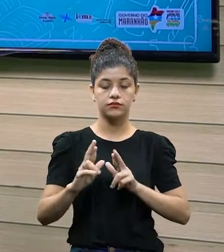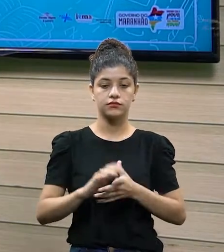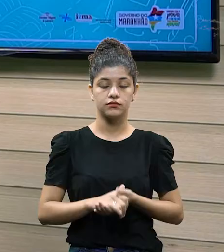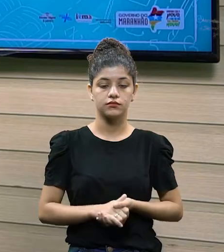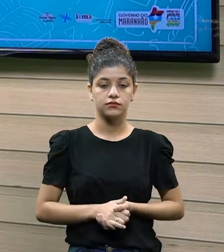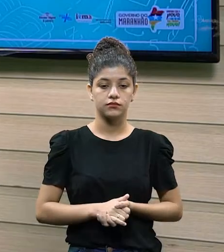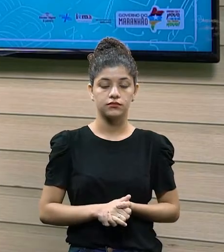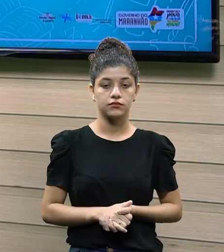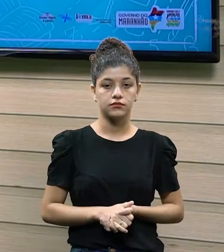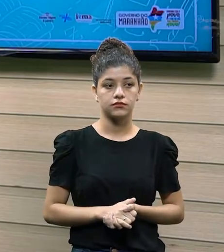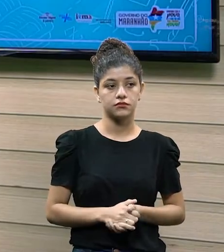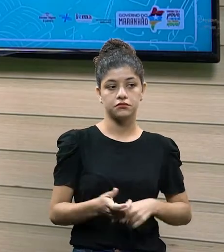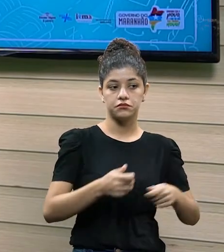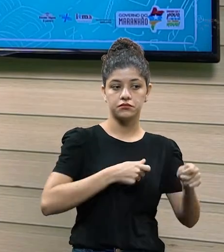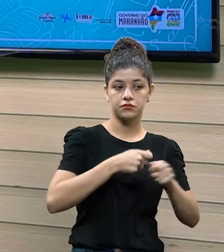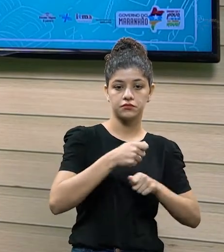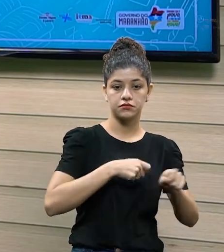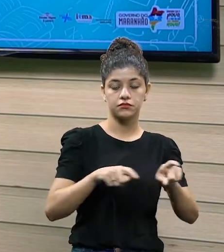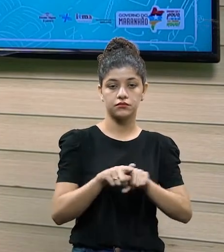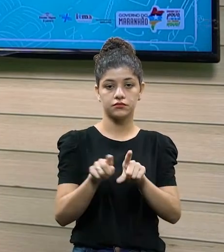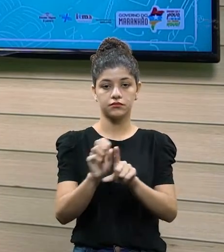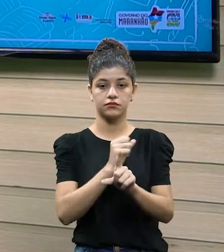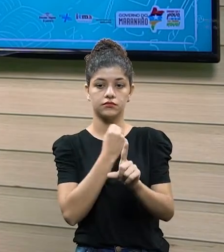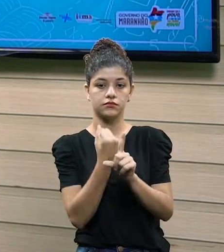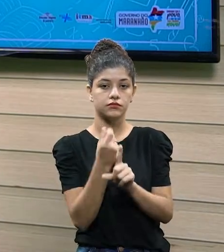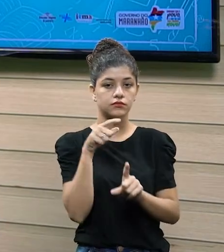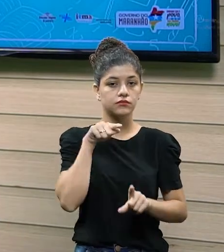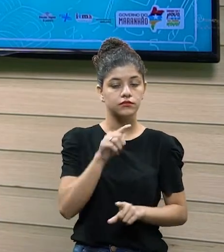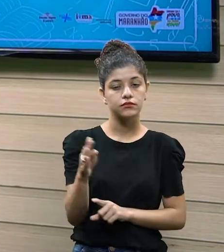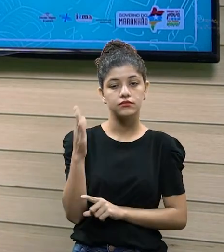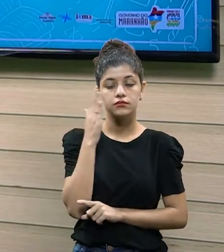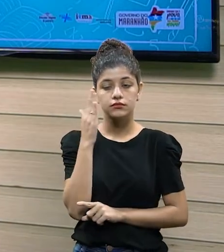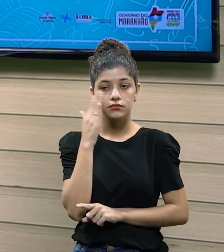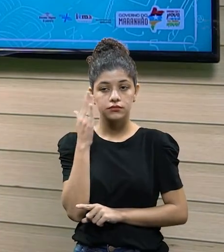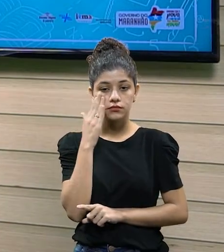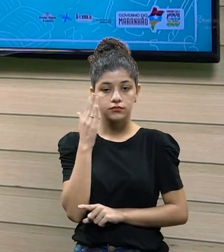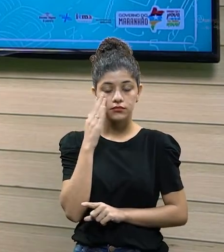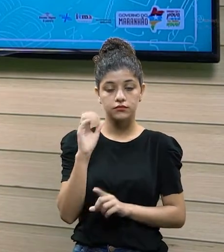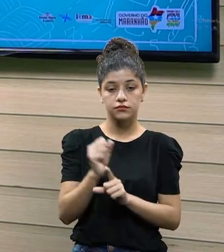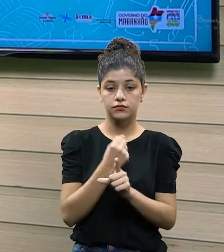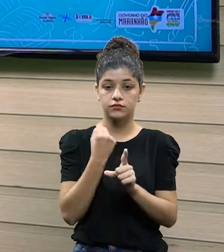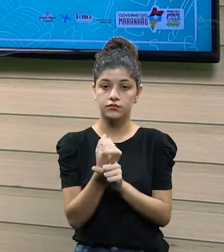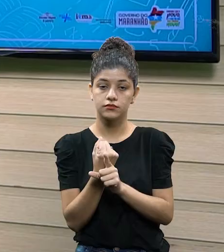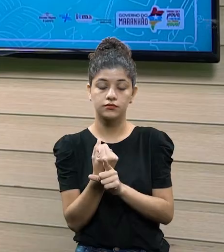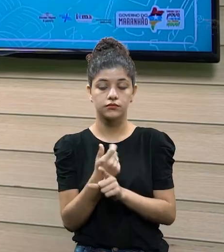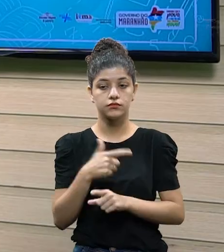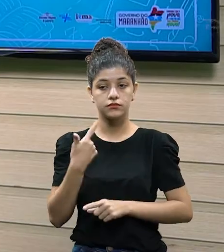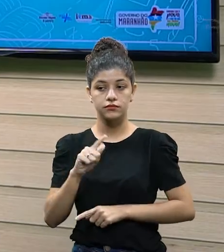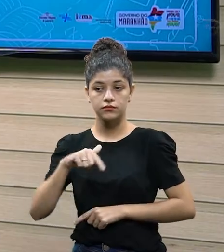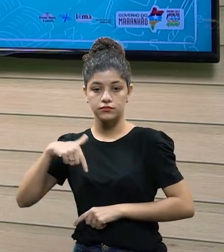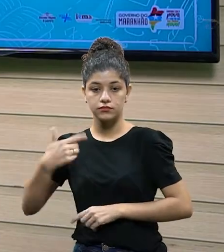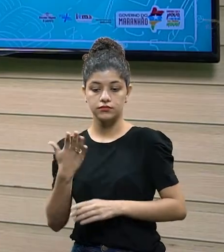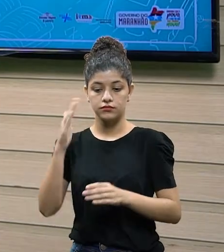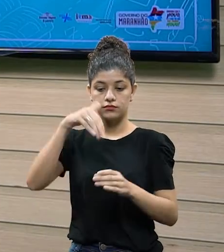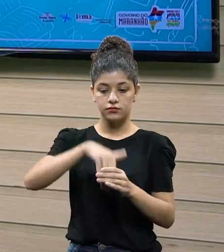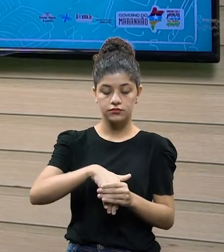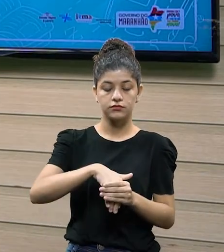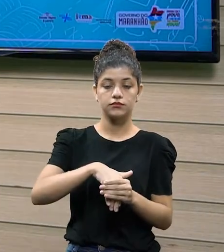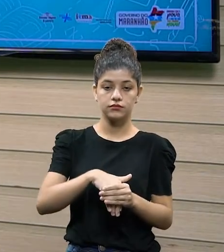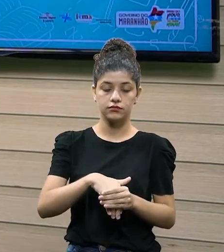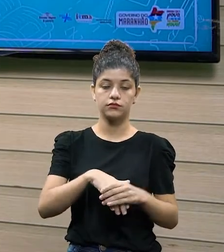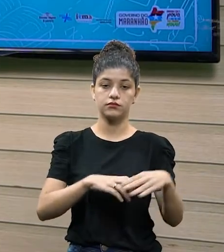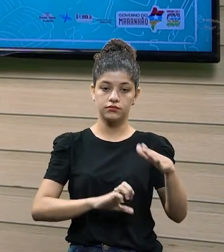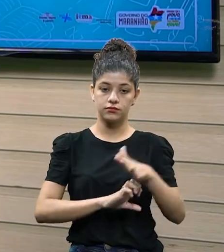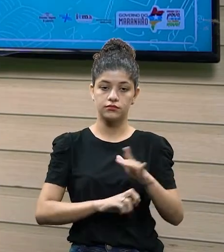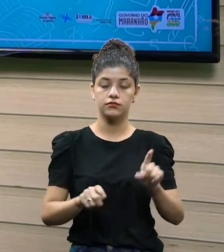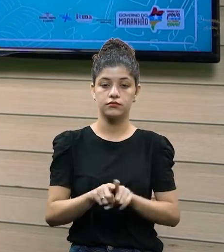e o homo social. Essa questão de você entender o ser social, fora da empresa, e ele dentro das